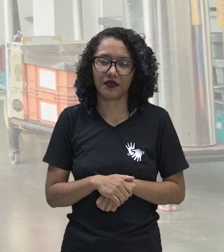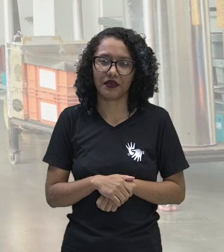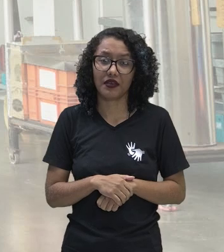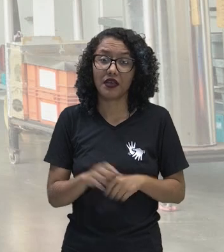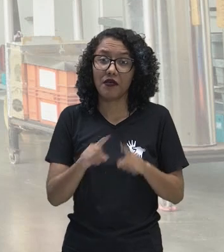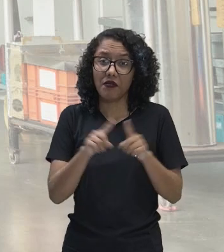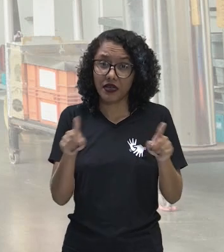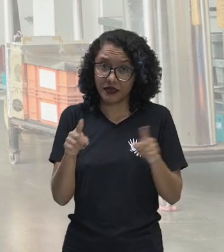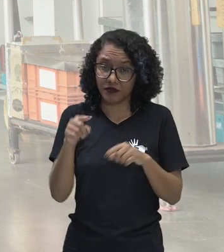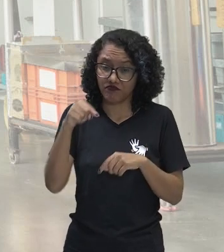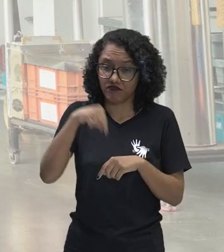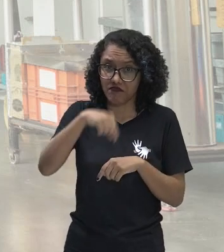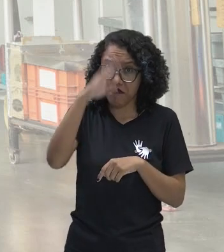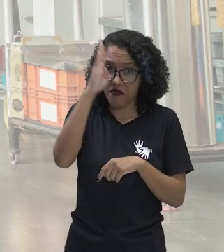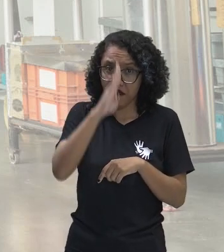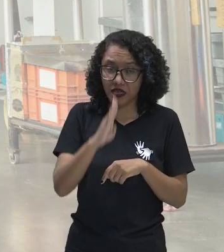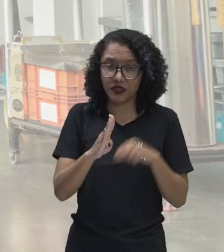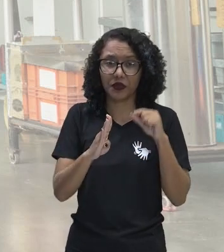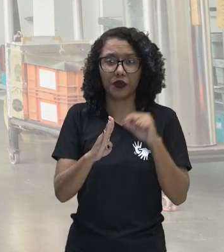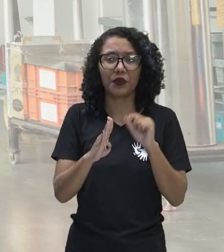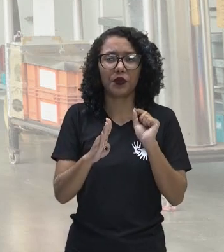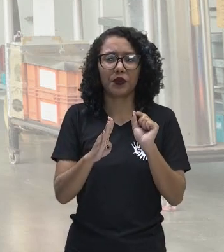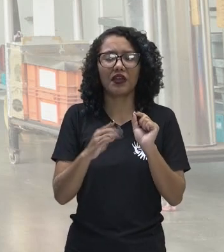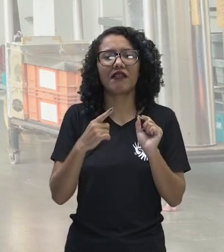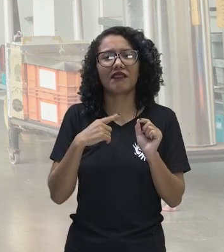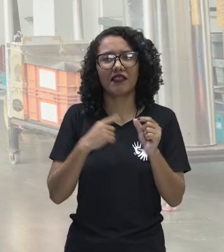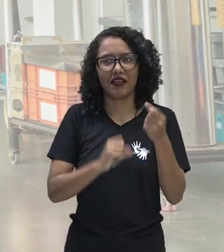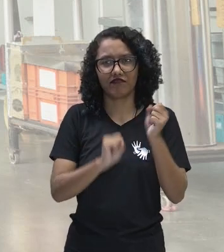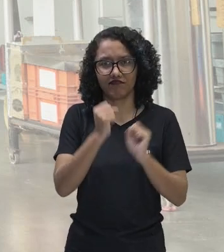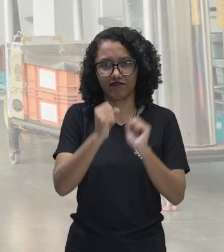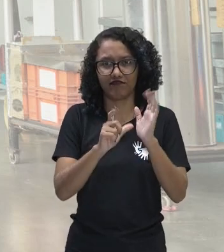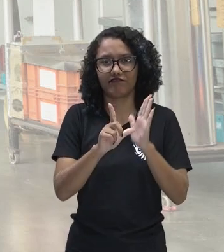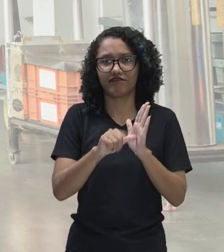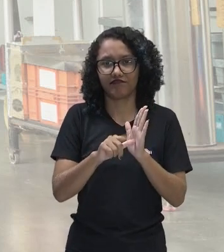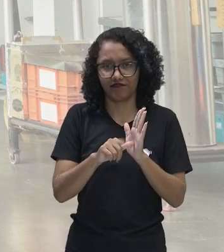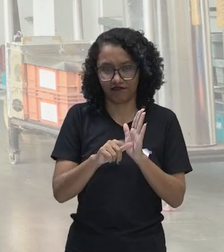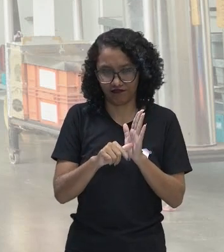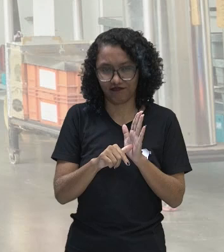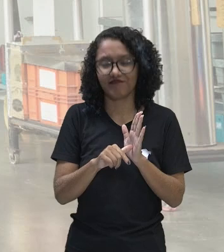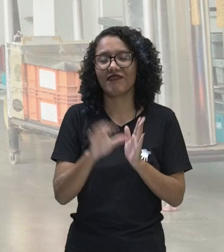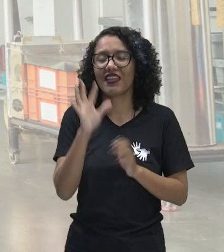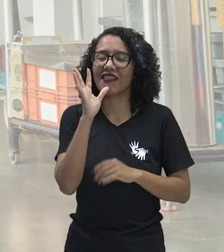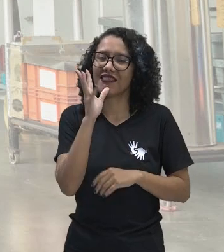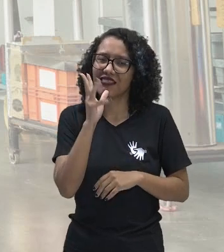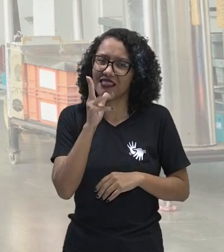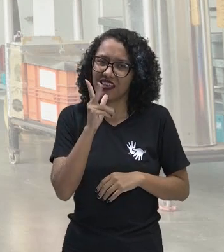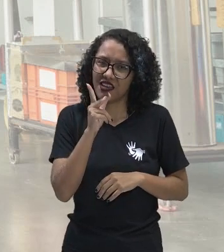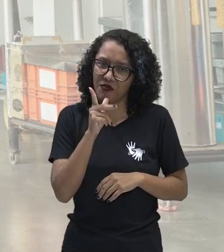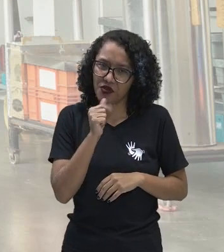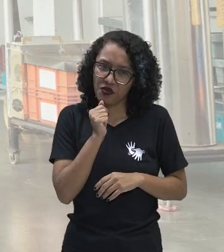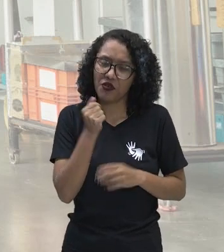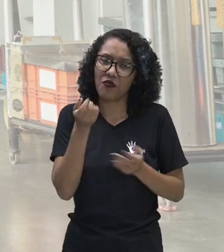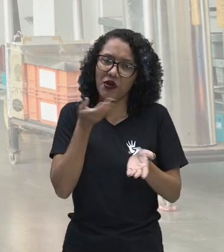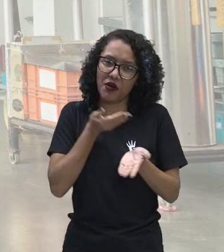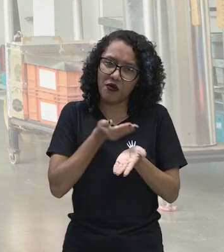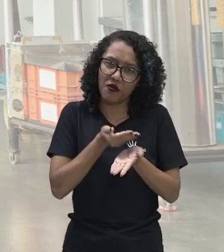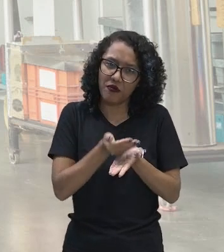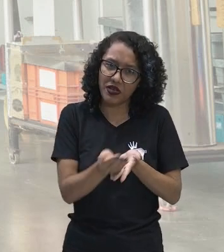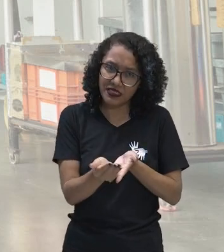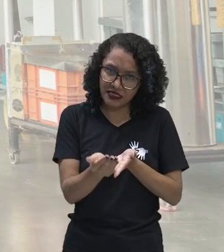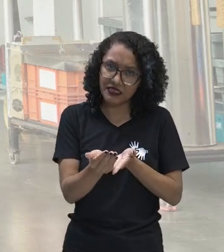o Brasil, possui uma industrialização tardia, ou seja, demorou um pouquinho até que ela pudesse